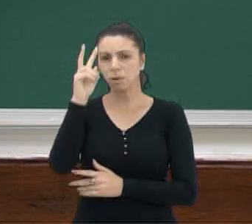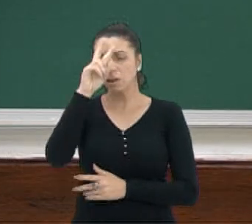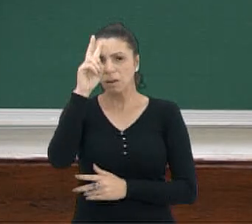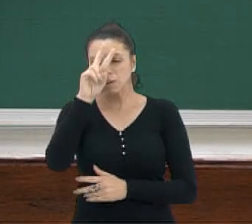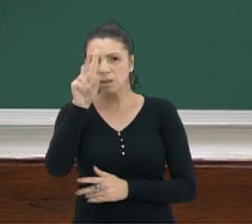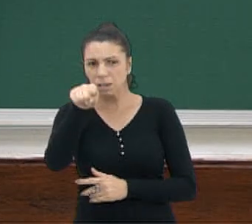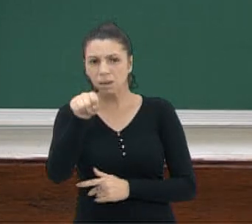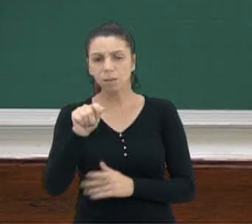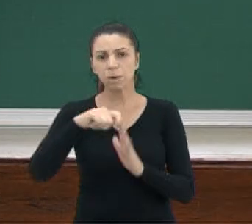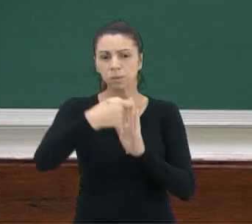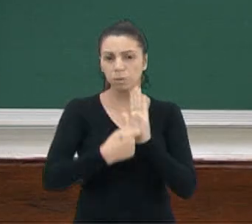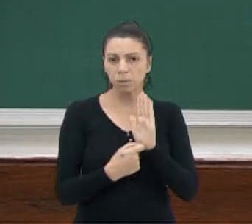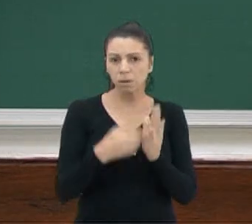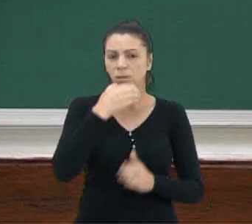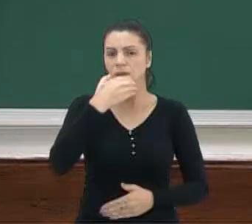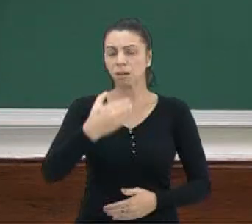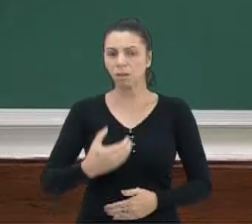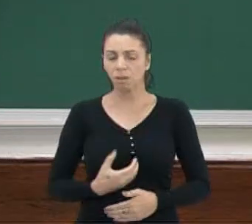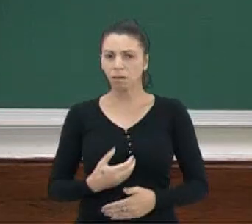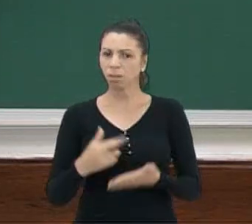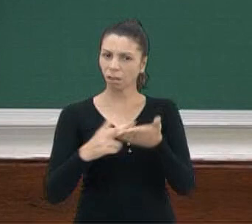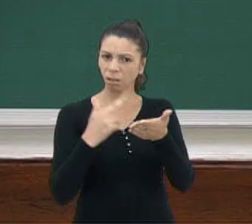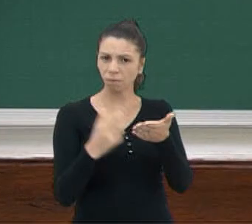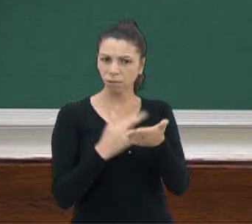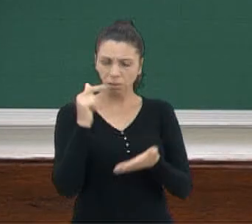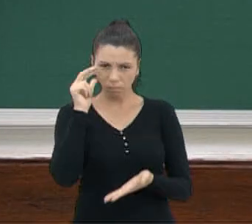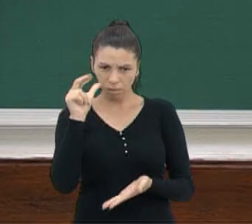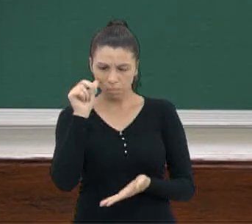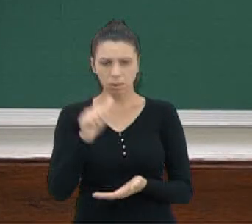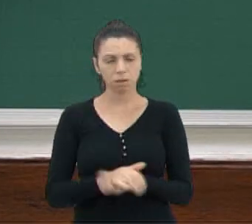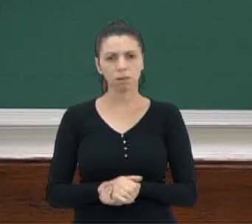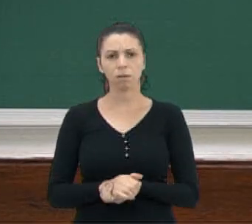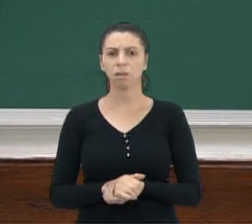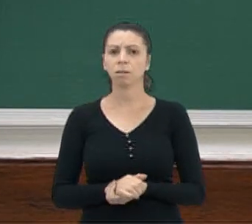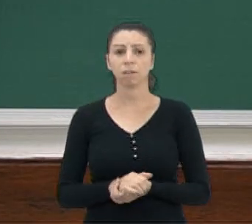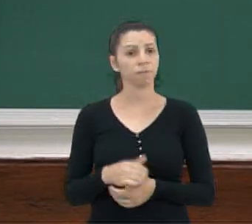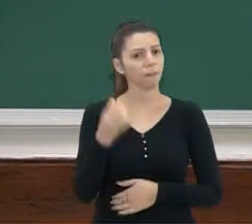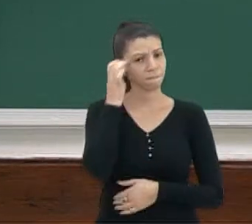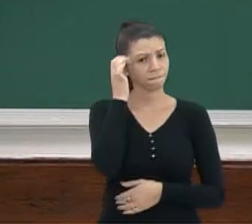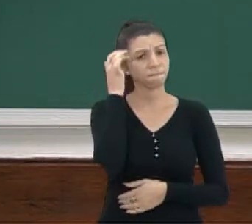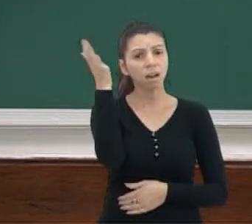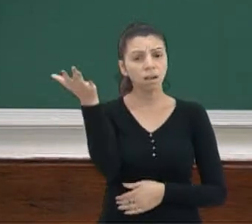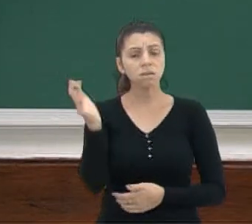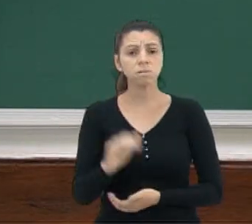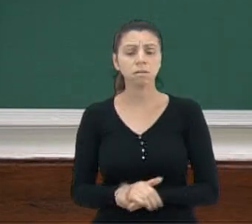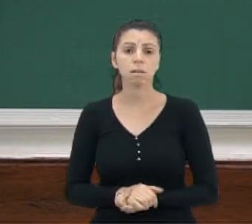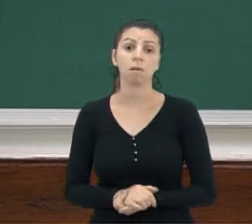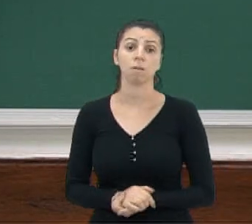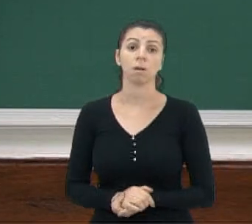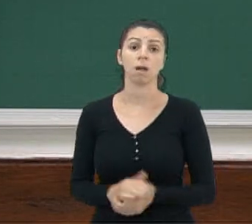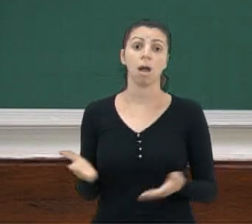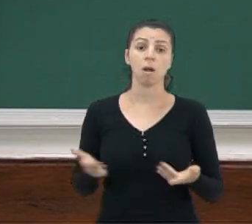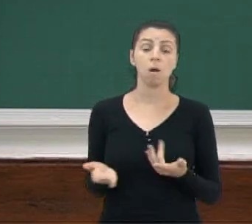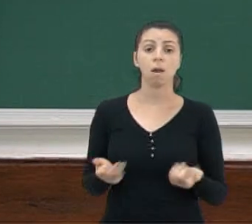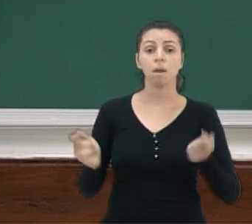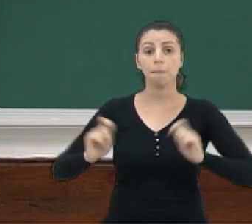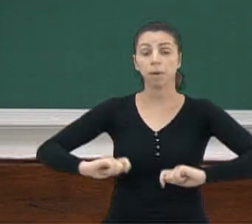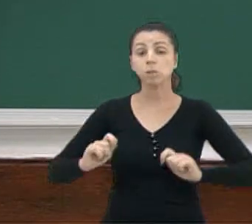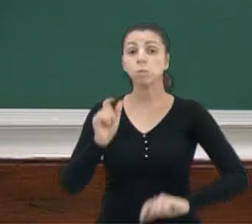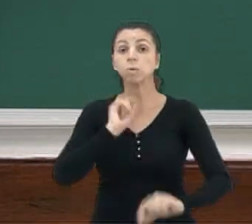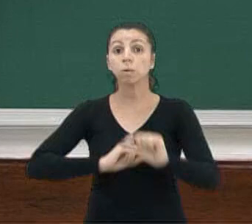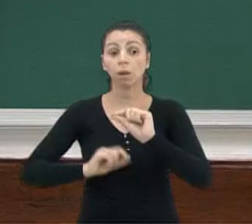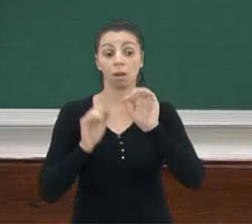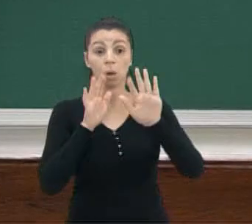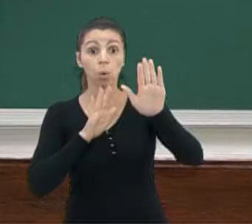Revista Feminina? Fácil, né? Essa é mais fácil. Agora vocês precisam tomar bastante cuidado